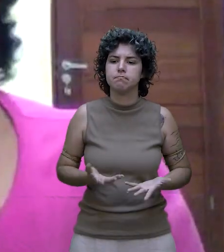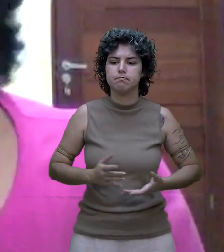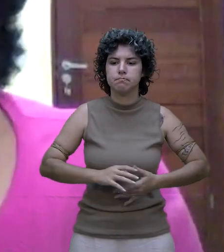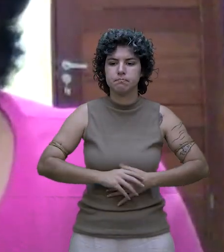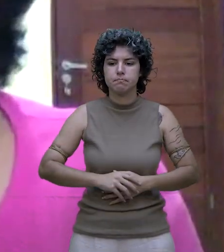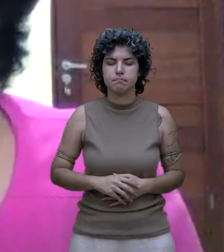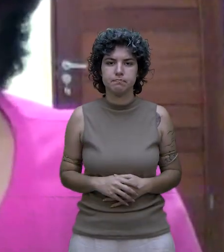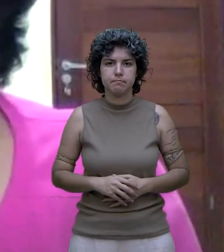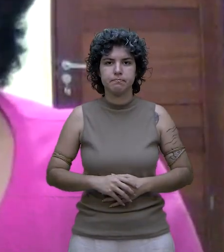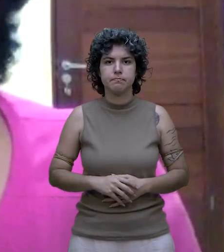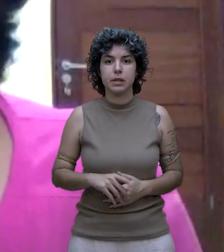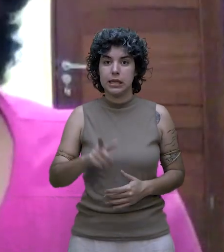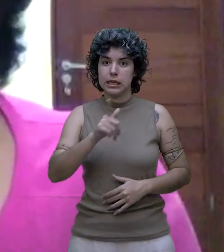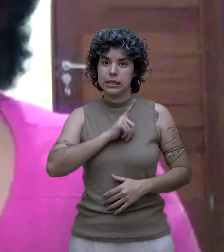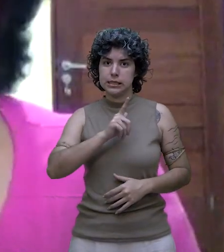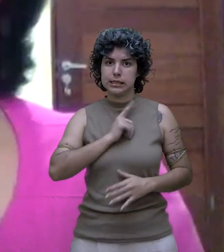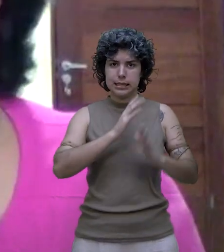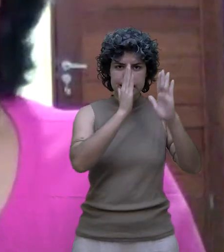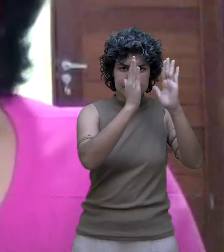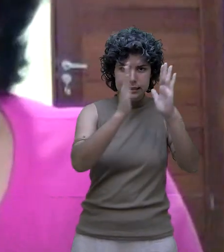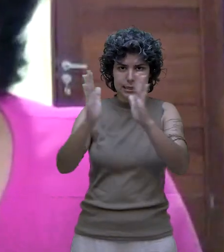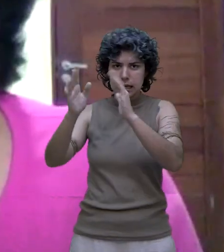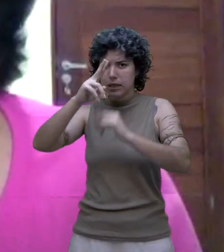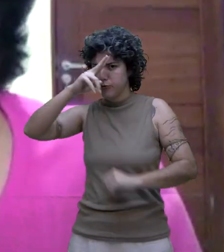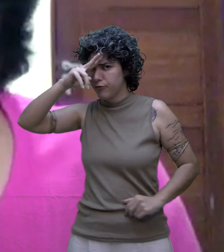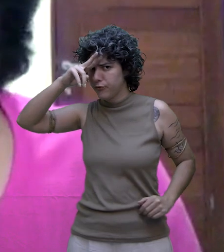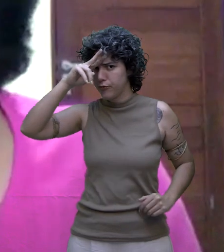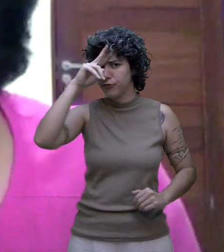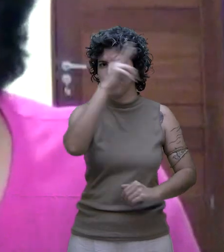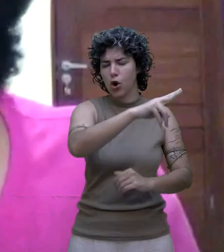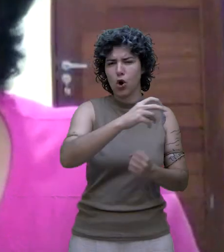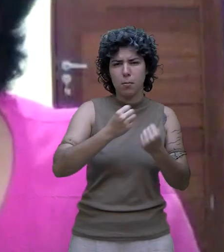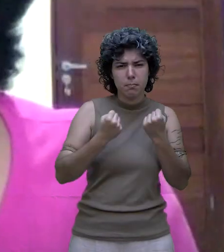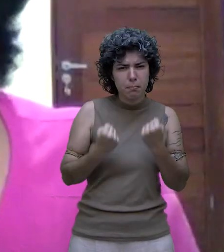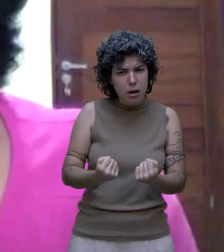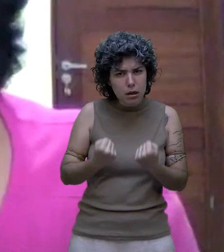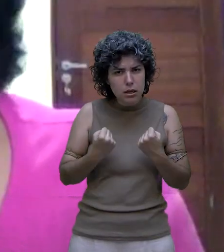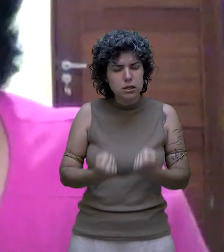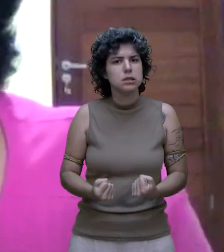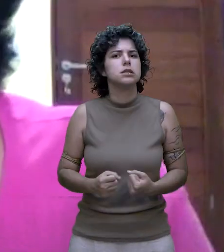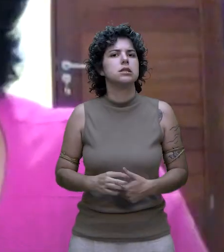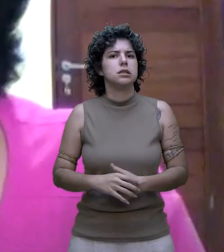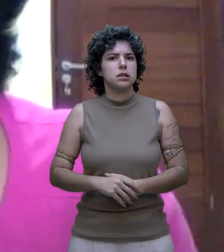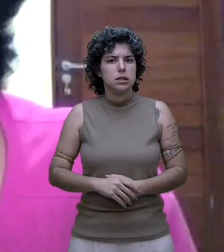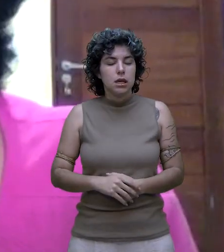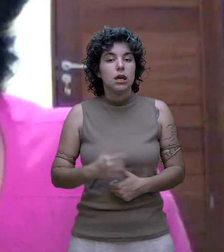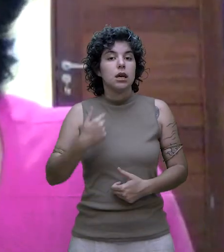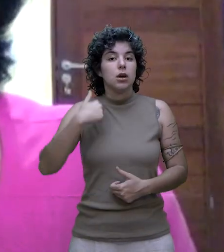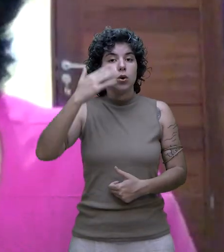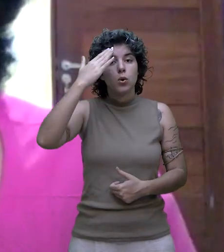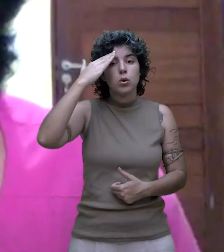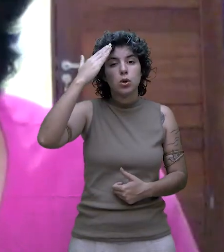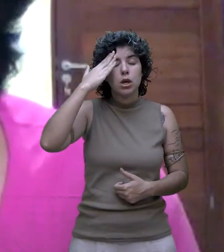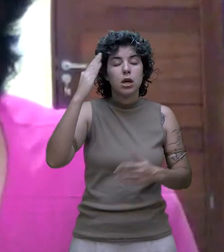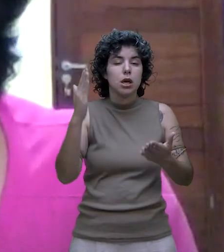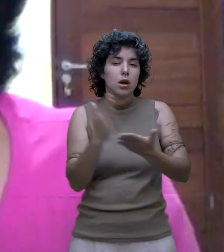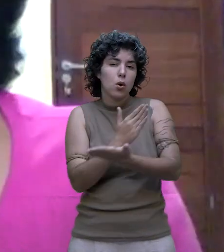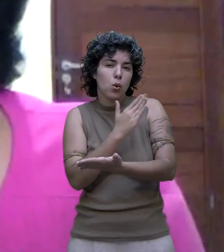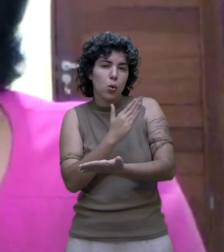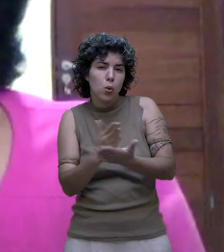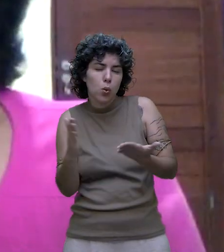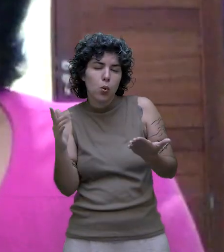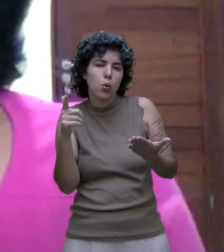como tem cenas muito fortes, né, e eu sei que alguns festivais e tal, tem aquela coisa de